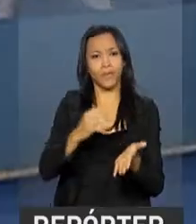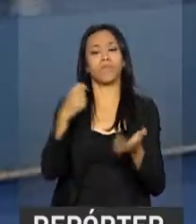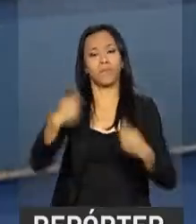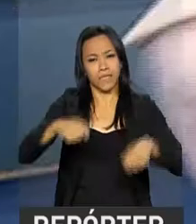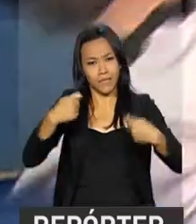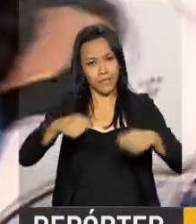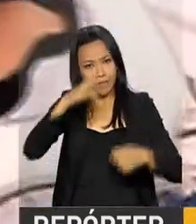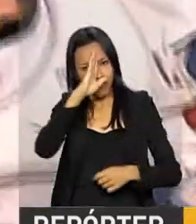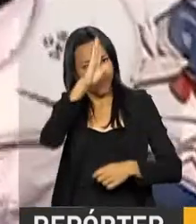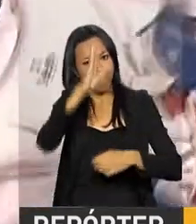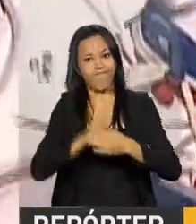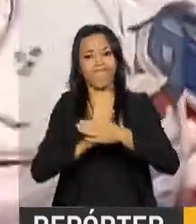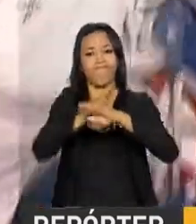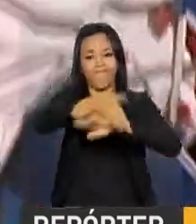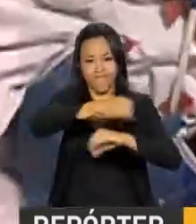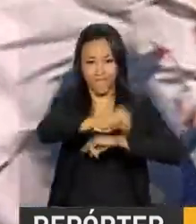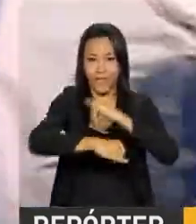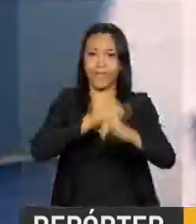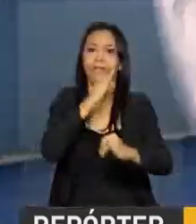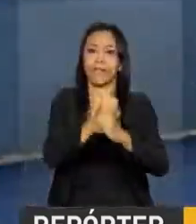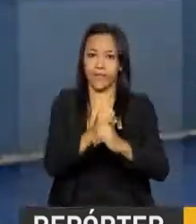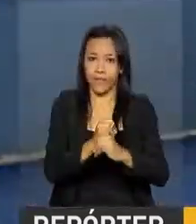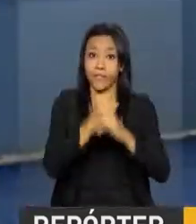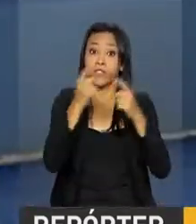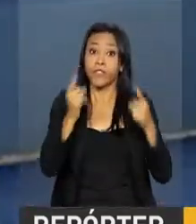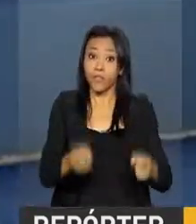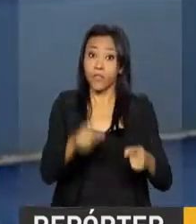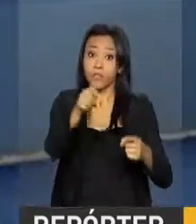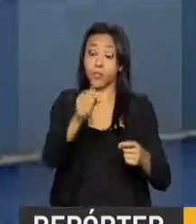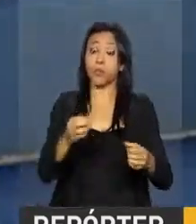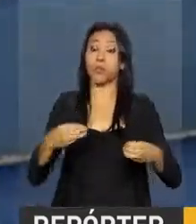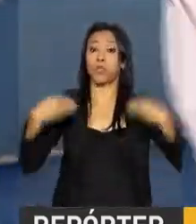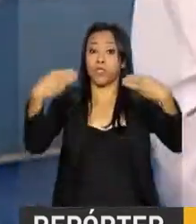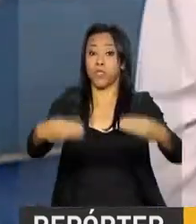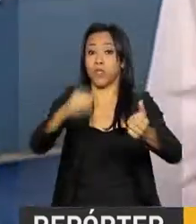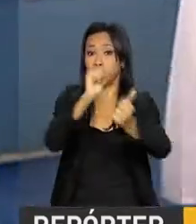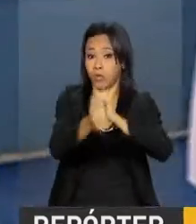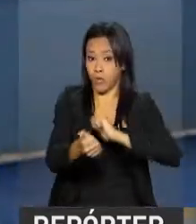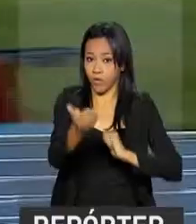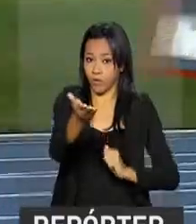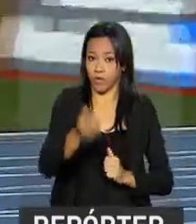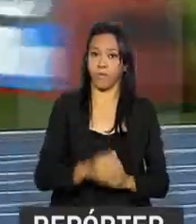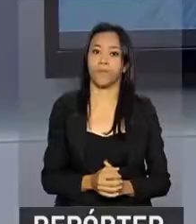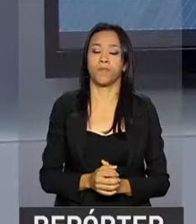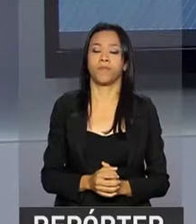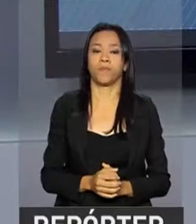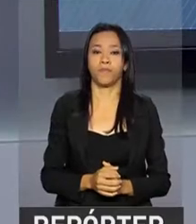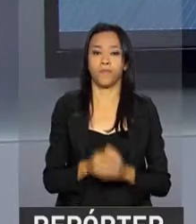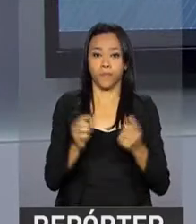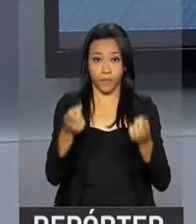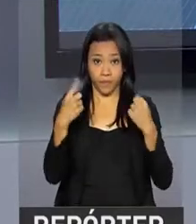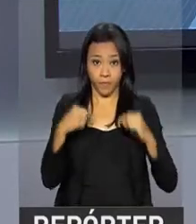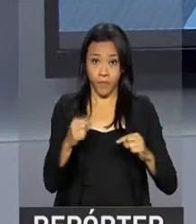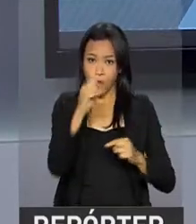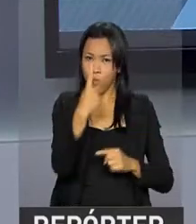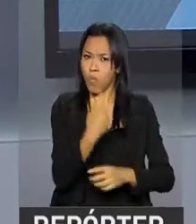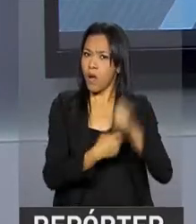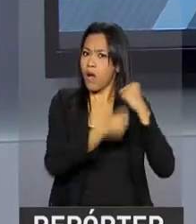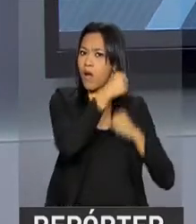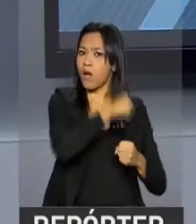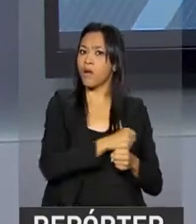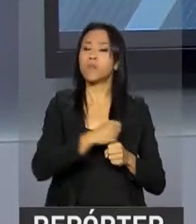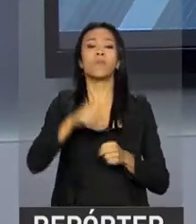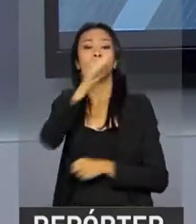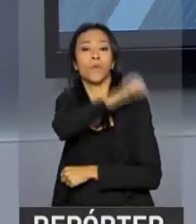feitas exclusivamente pela internet no site do ministério do esporte há um ano no rio de